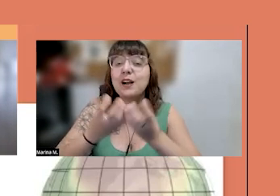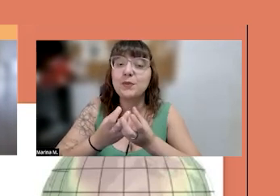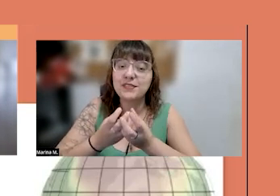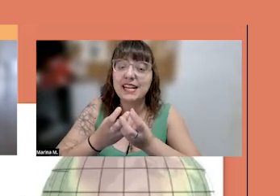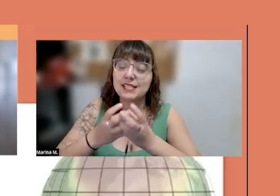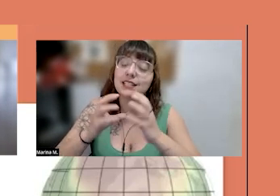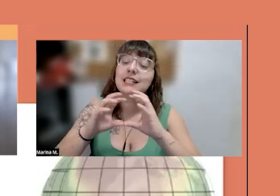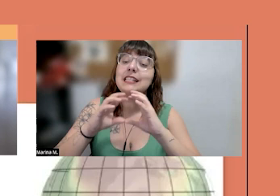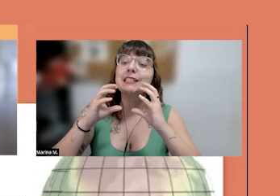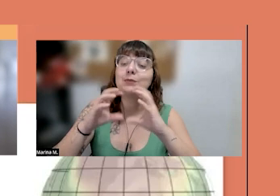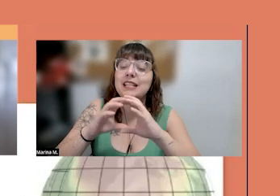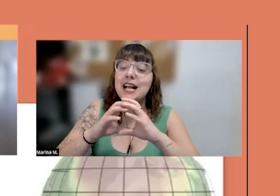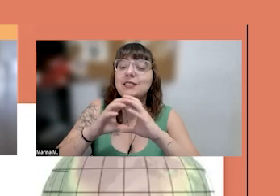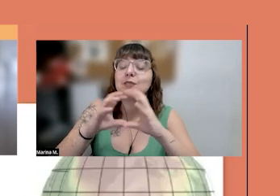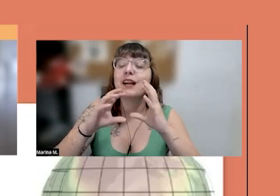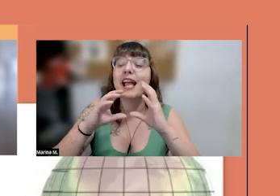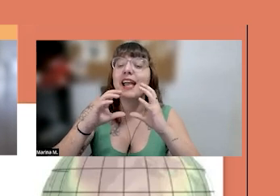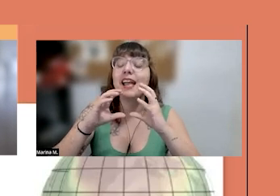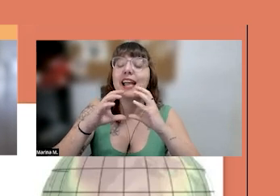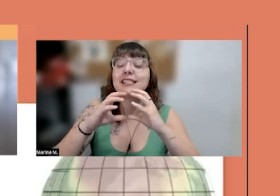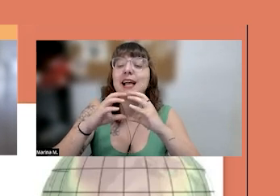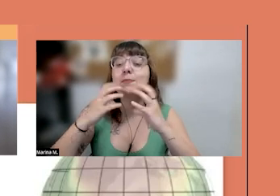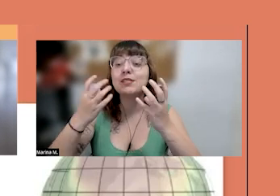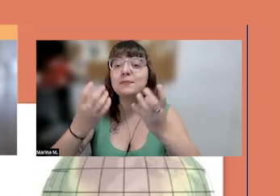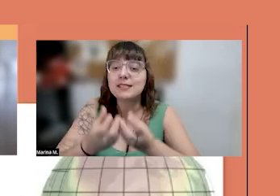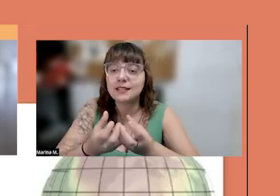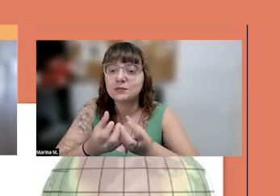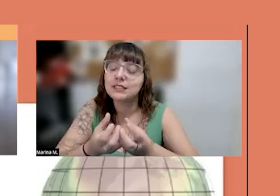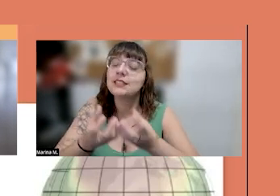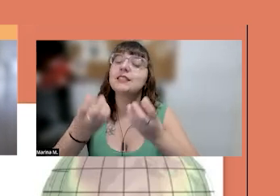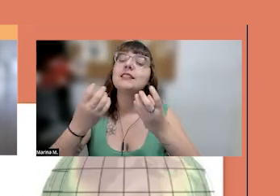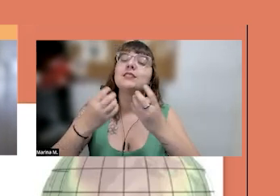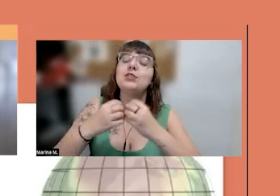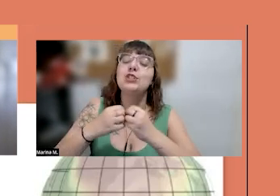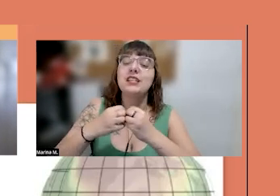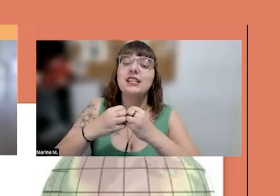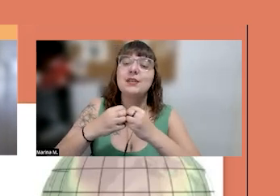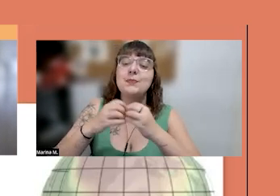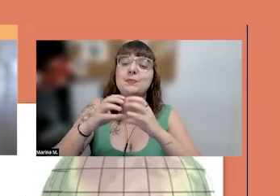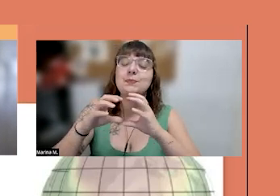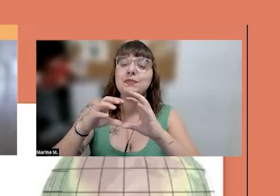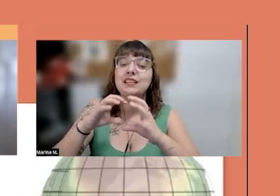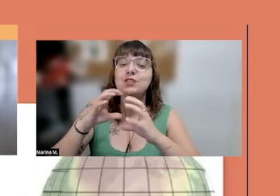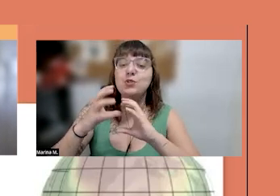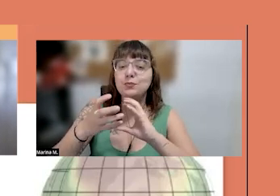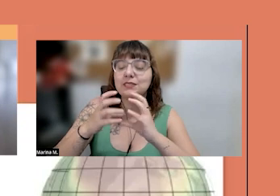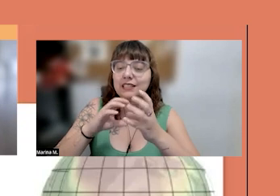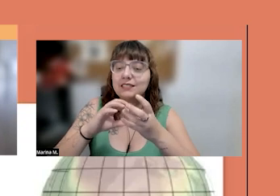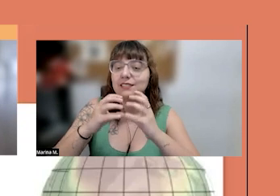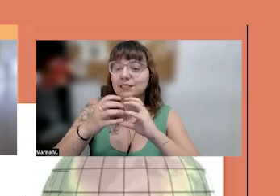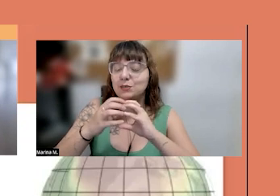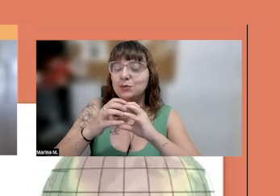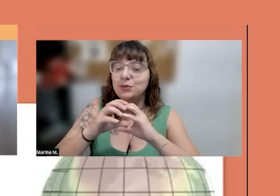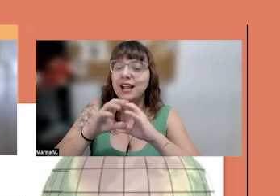vai usar como referência. Então, o datum é essa aproximação de que